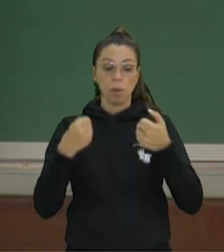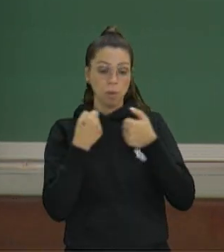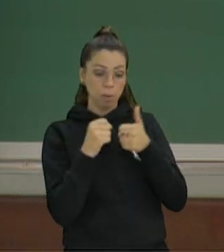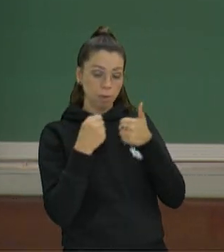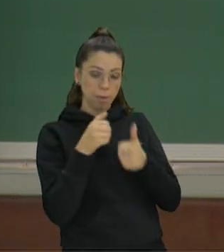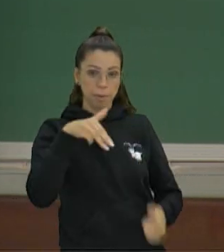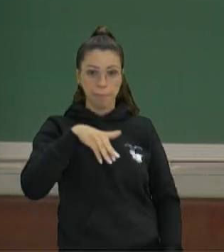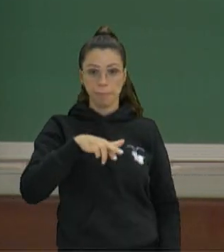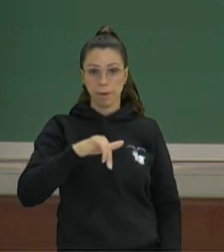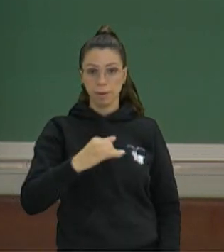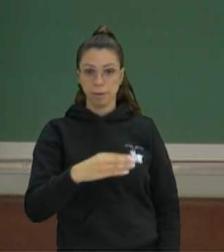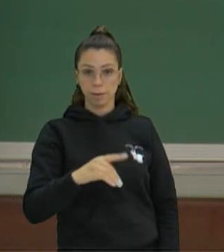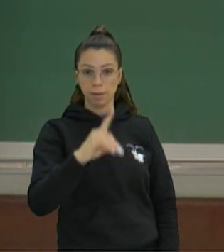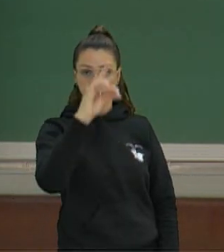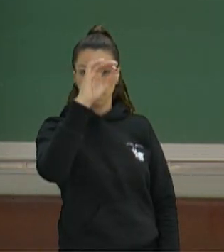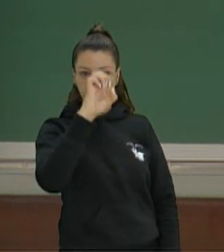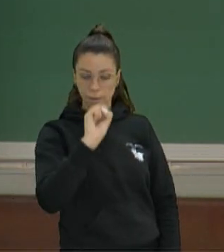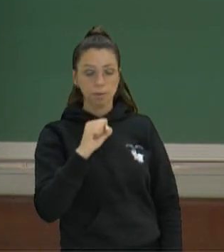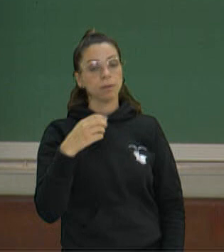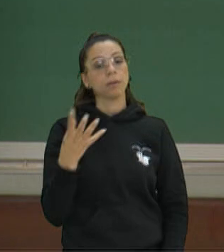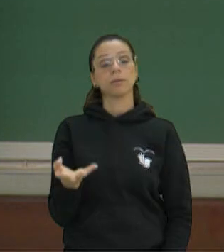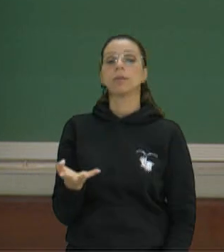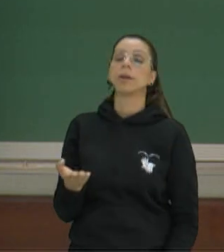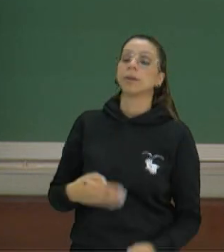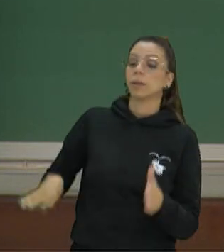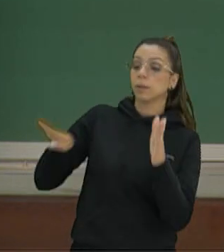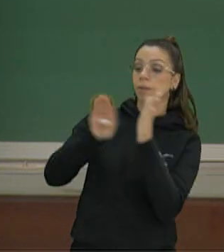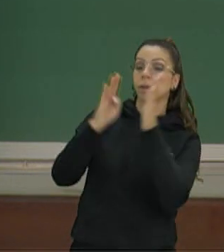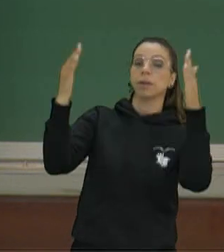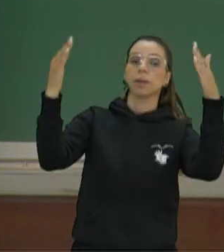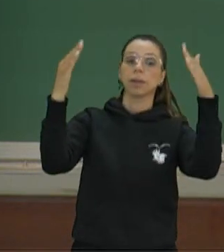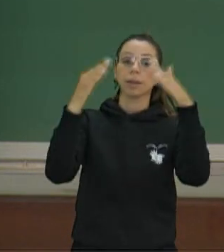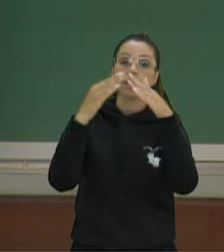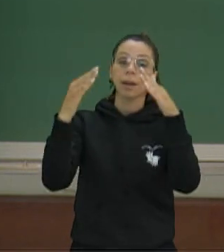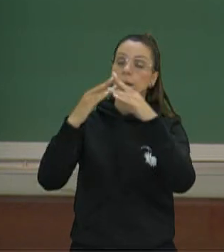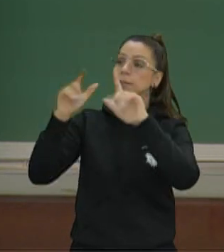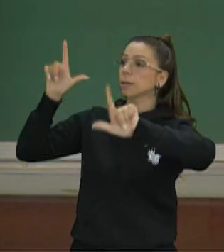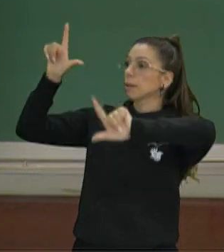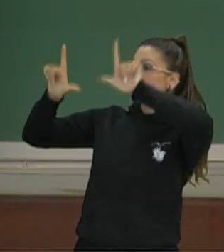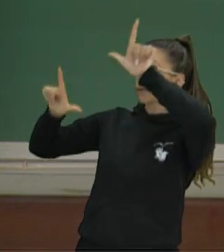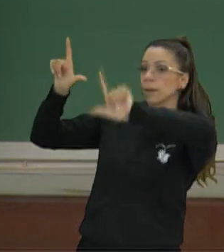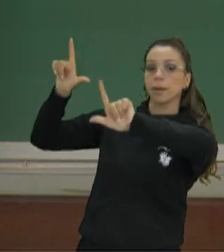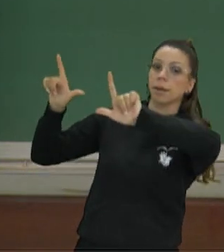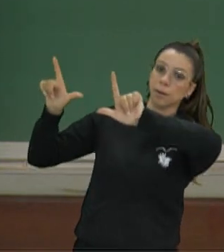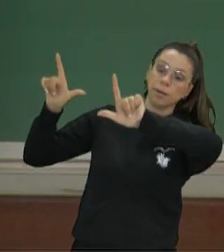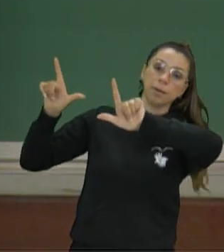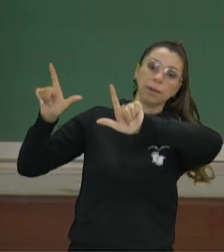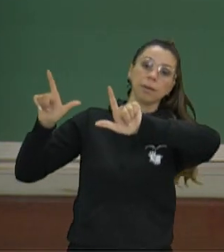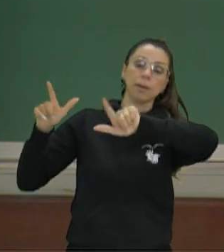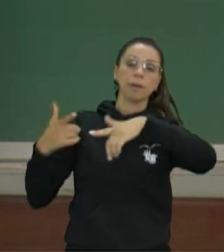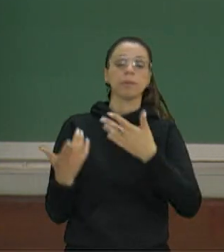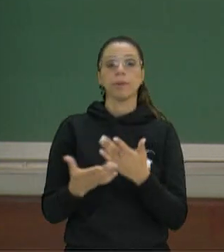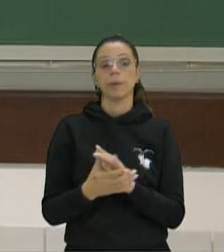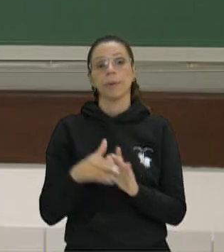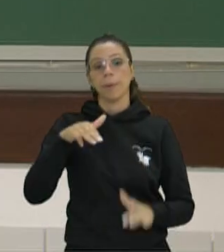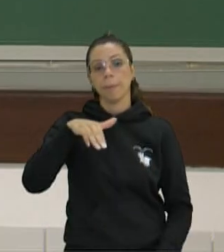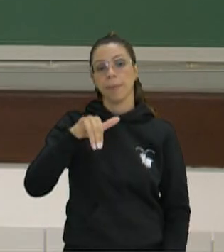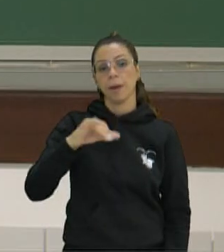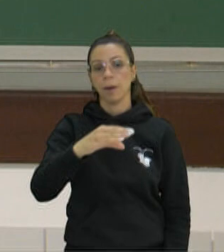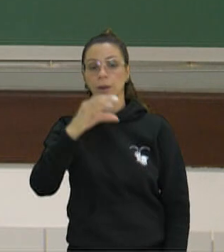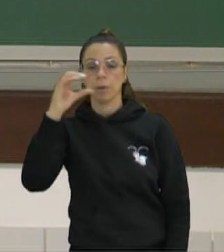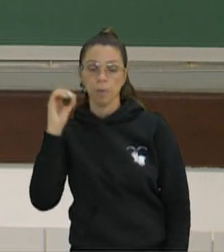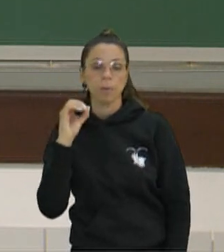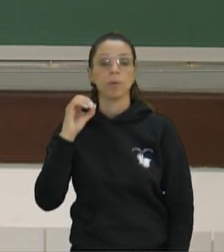Mercedes ainda tem, né? E aí a gente chega em casa e liga lá um clipe. Talvez a maioria não veja mais Michael Jackson, né? Talvez um